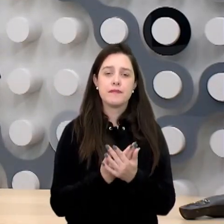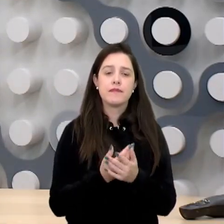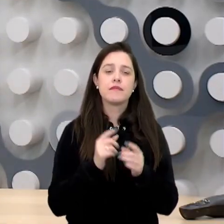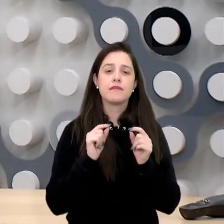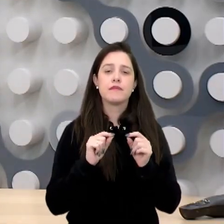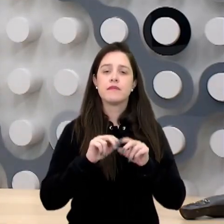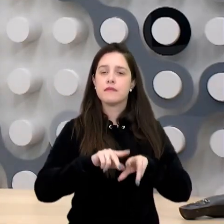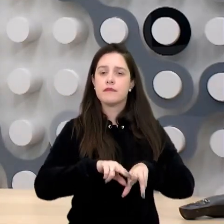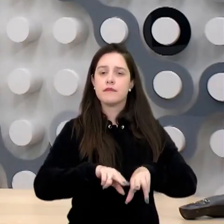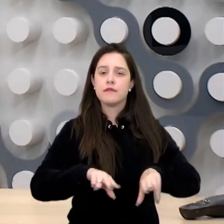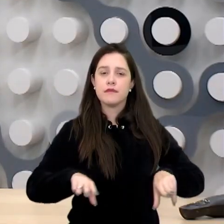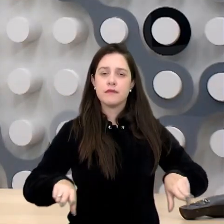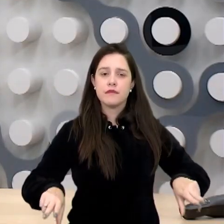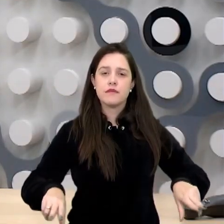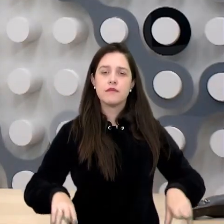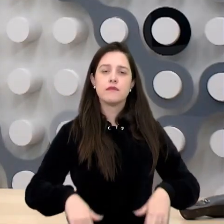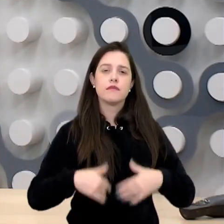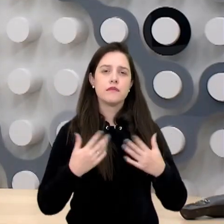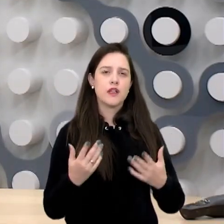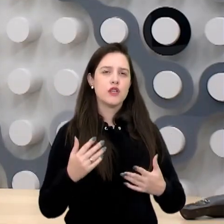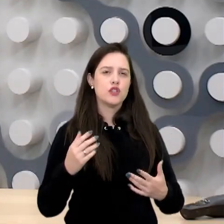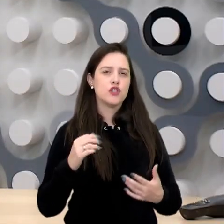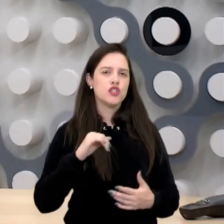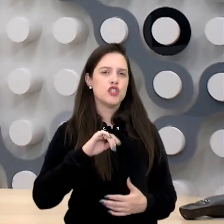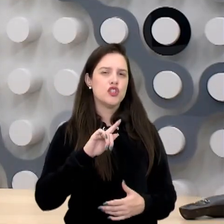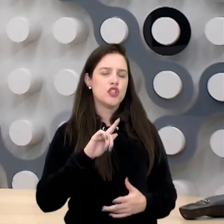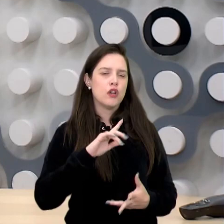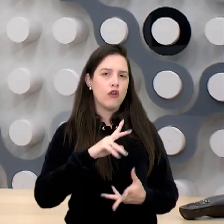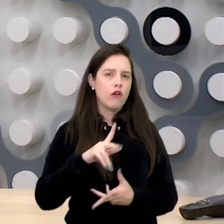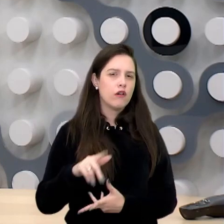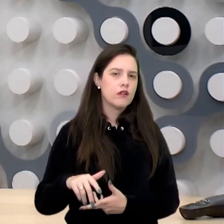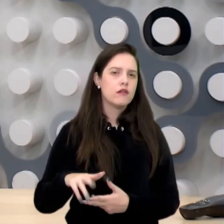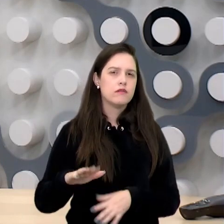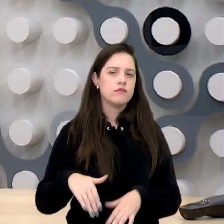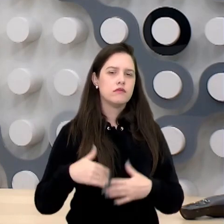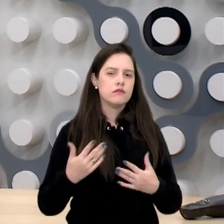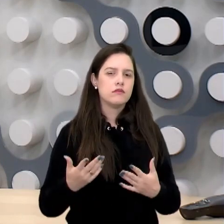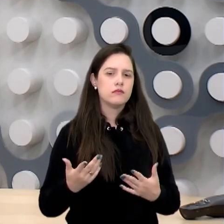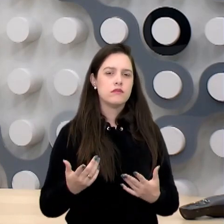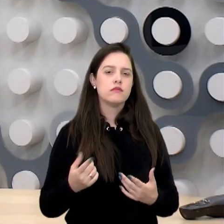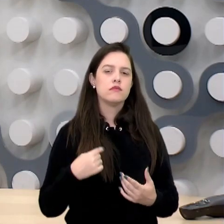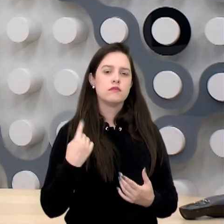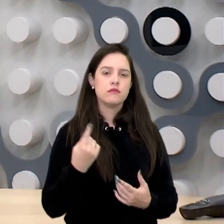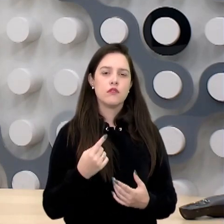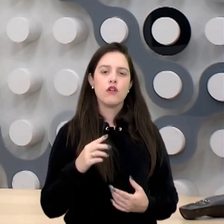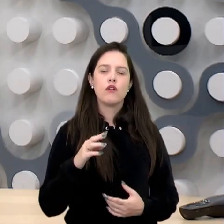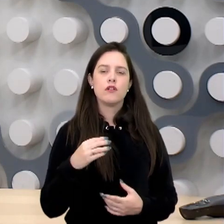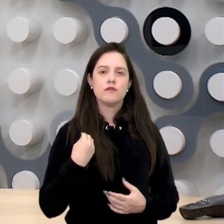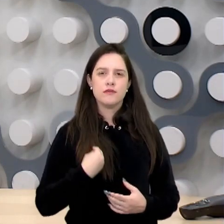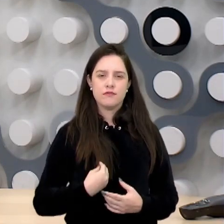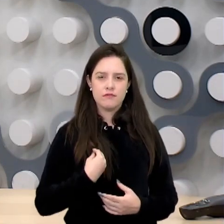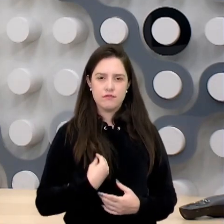de Wegener, tanto na questão geológica como na questão aí de fósseis de seres vivos,